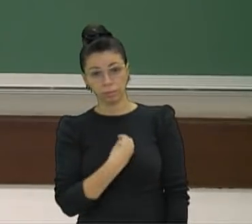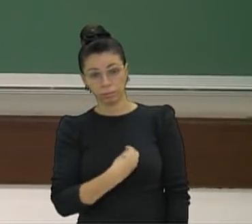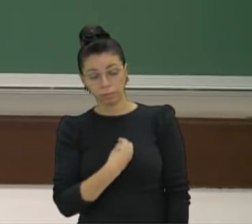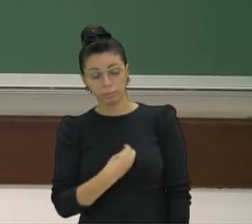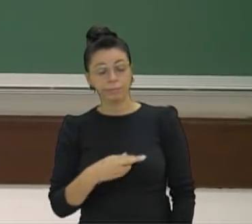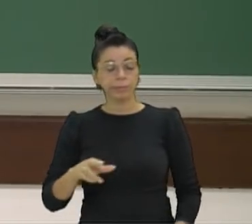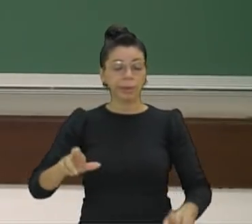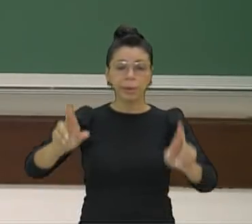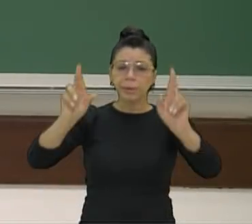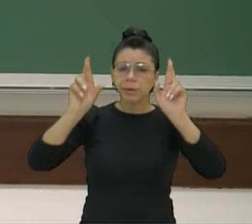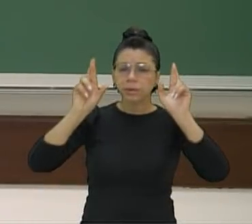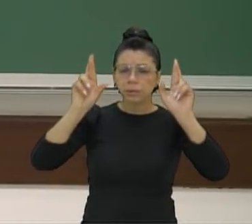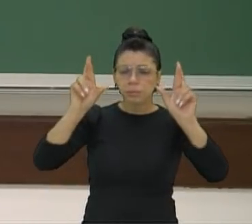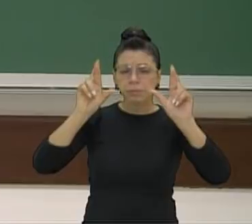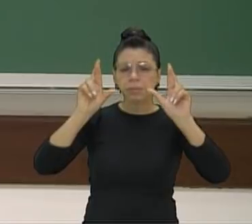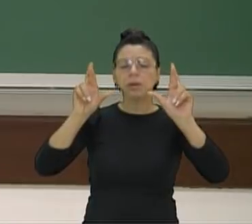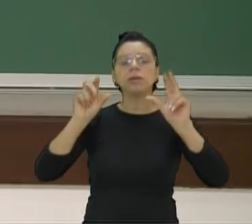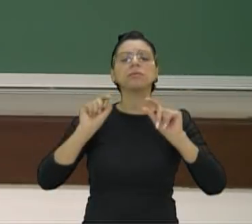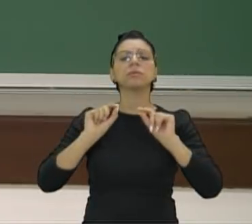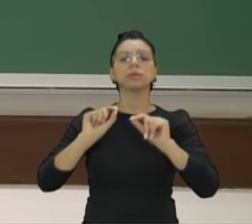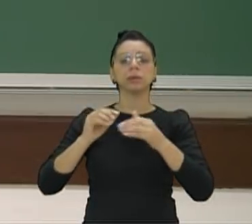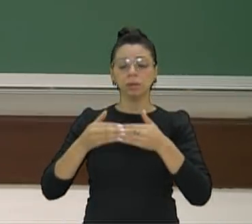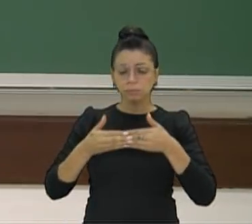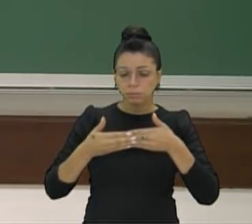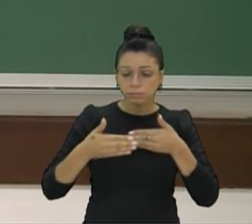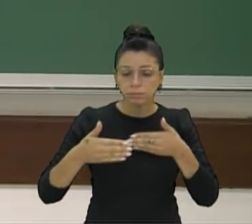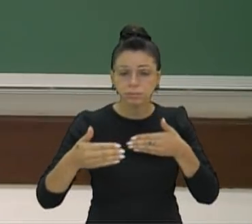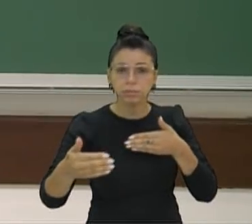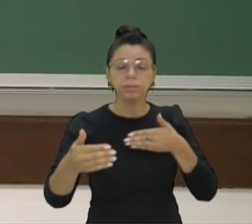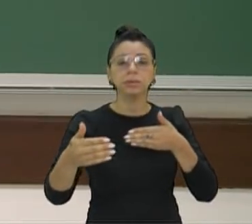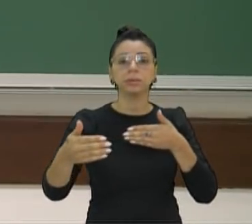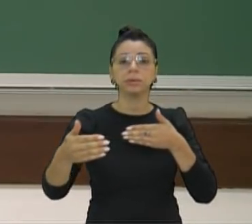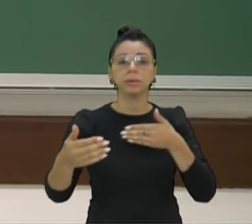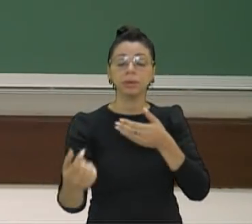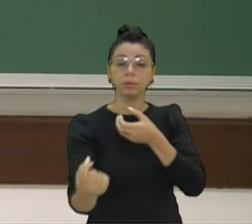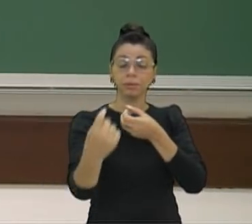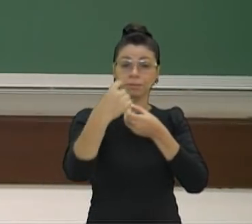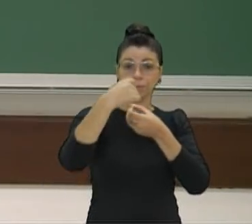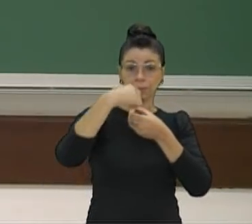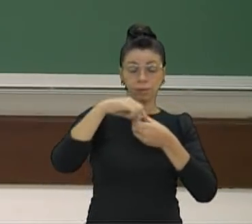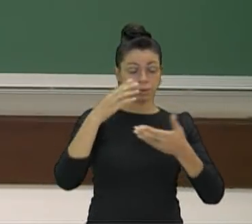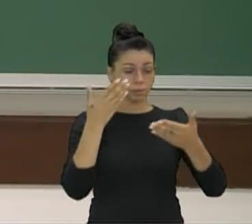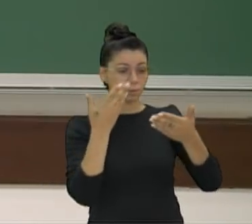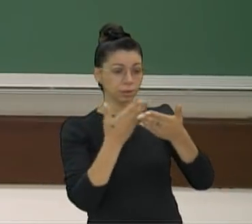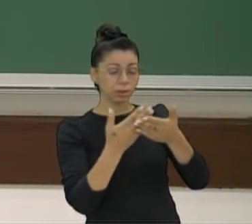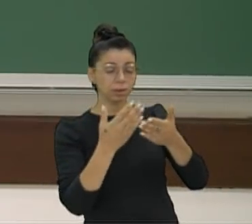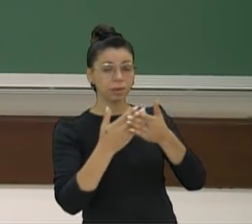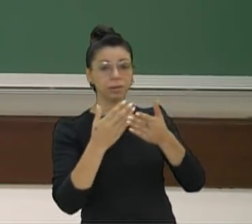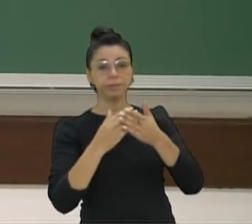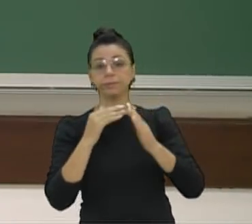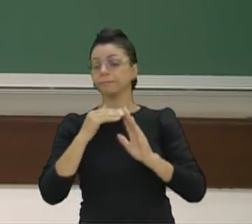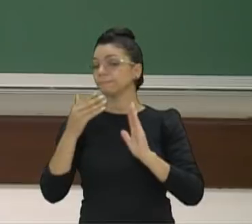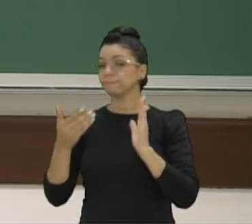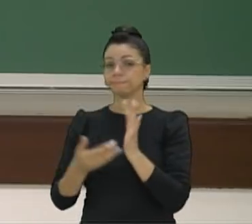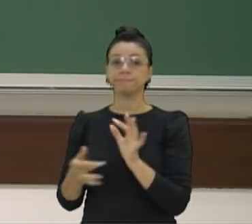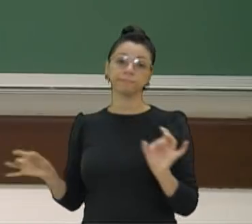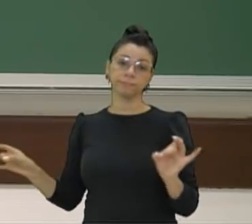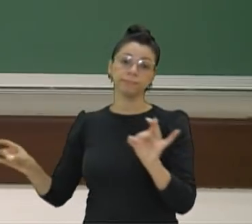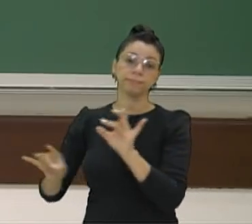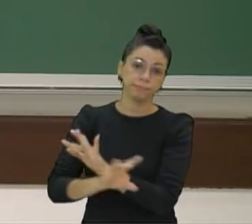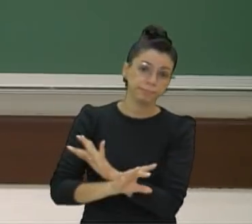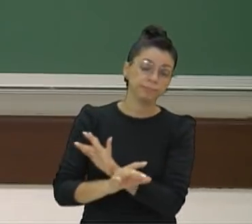todos vocês, eu tenho certeza, que daqui a um tempo a gente possa ver novamente essa aula, né, e que tudo isso tenha passado, né, que a